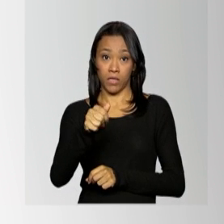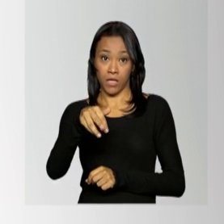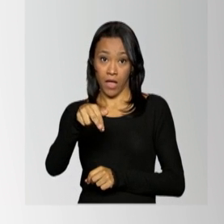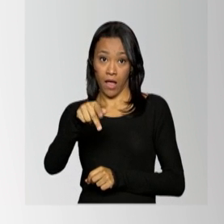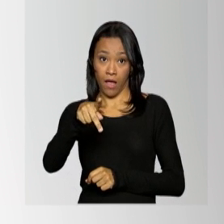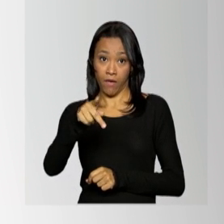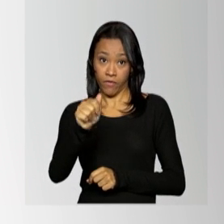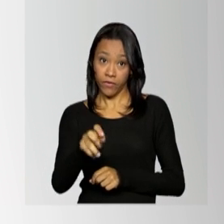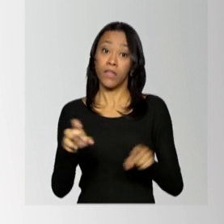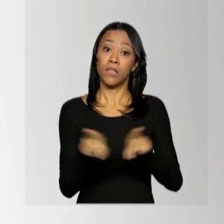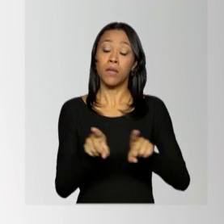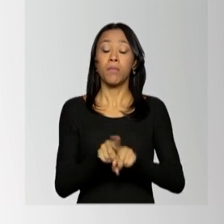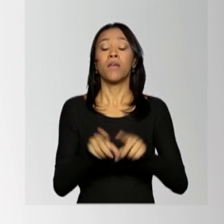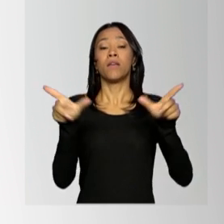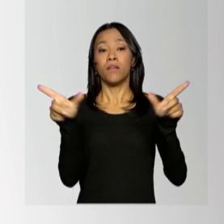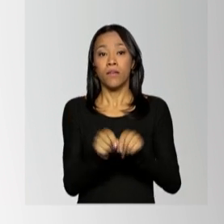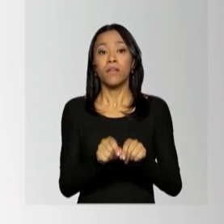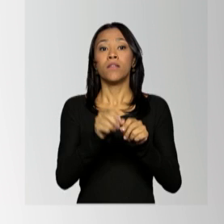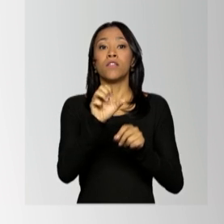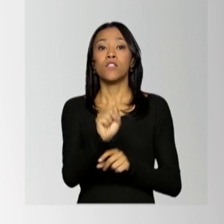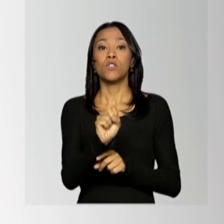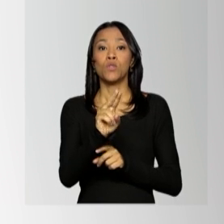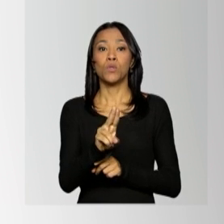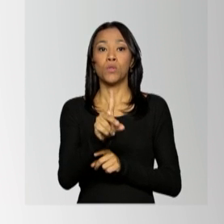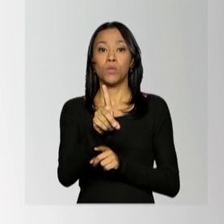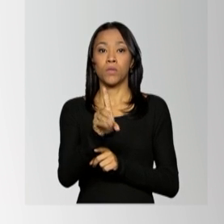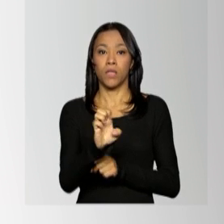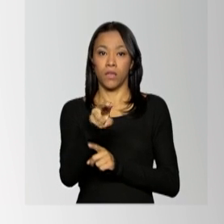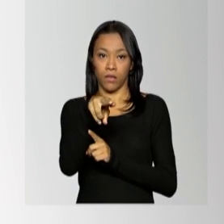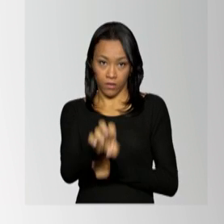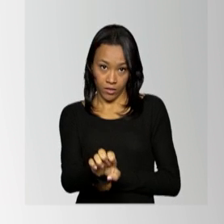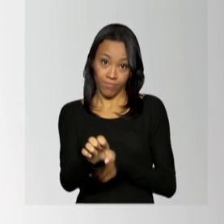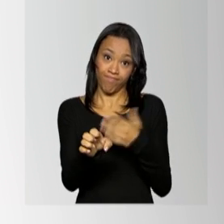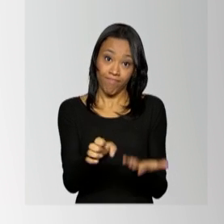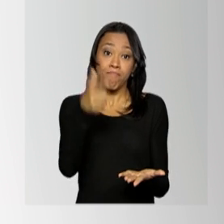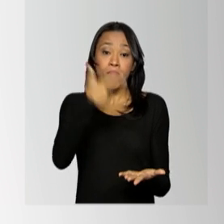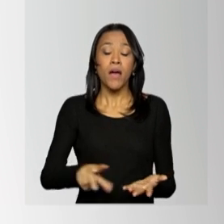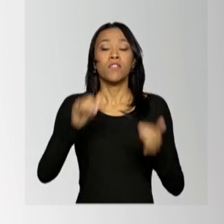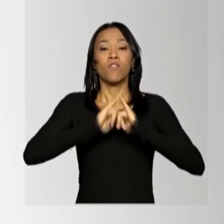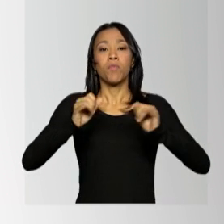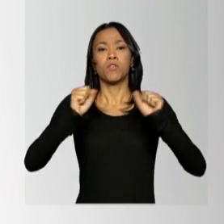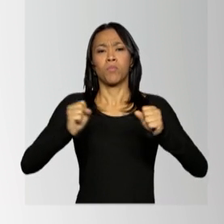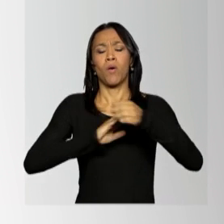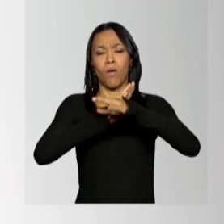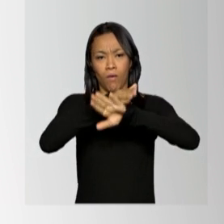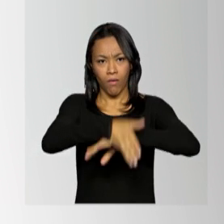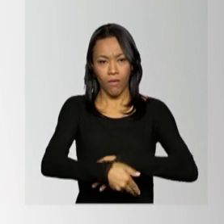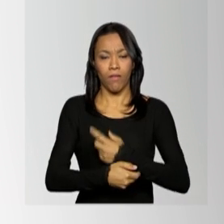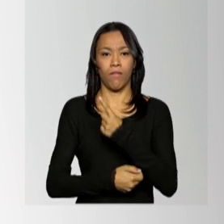região abrangida pela Superintendência de Desenvolvimento do Nordeste. Saiba mais em